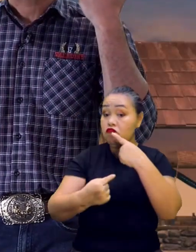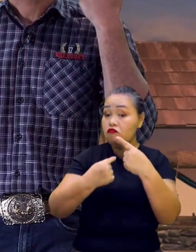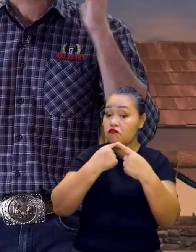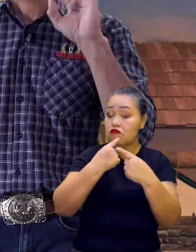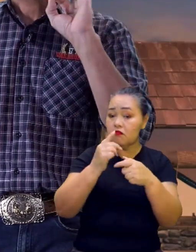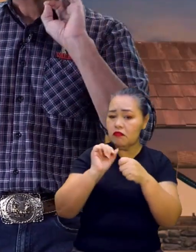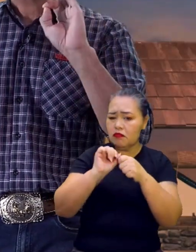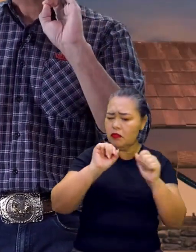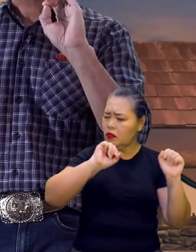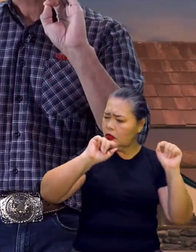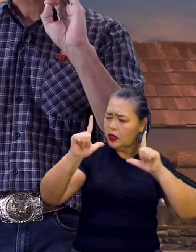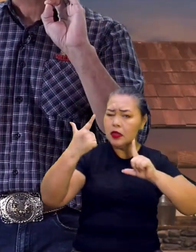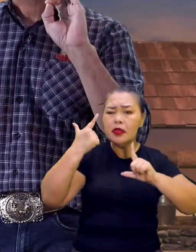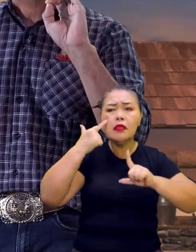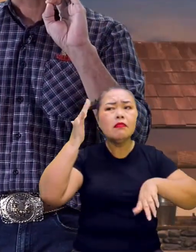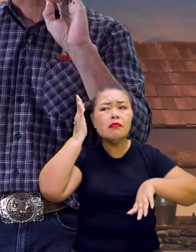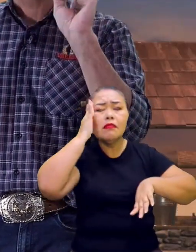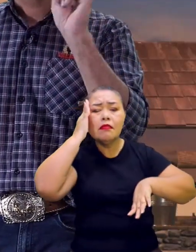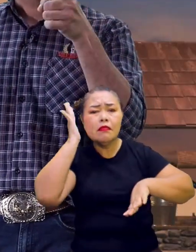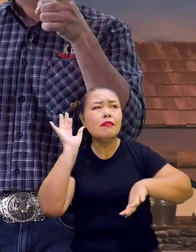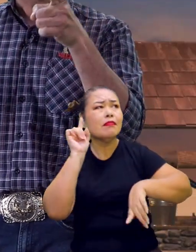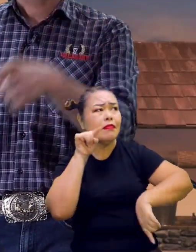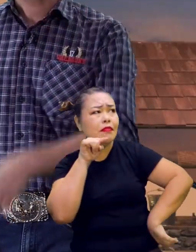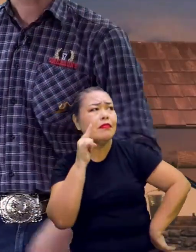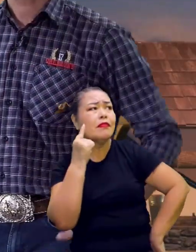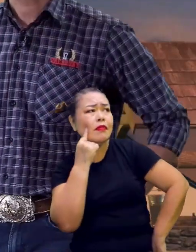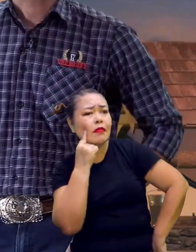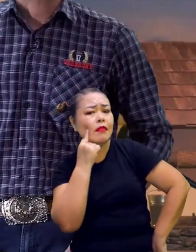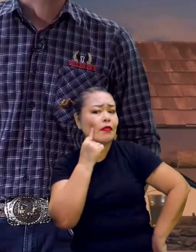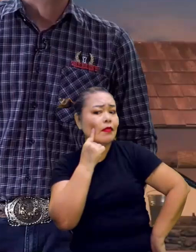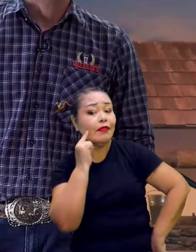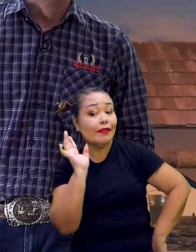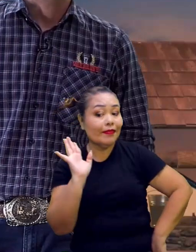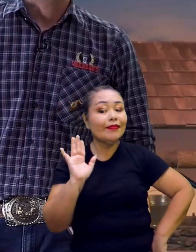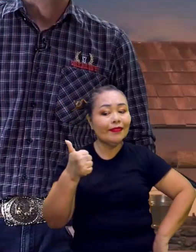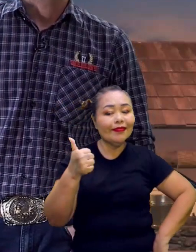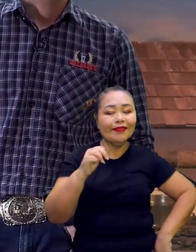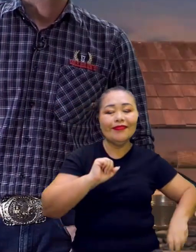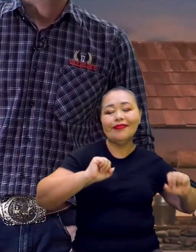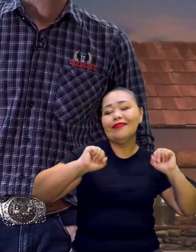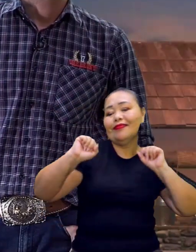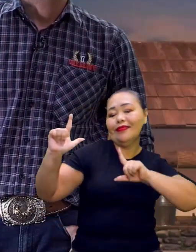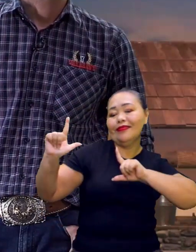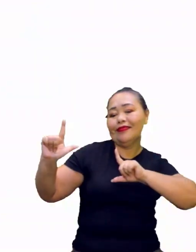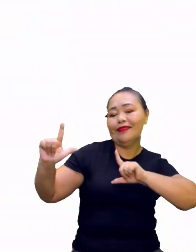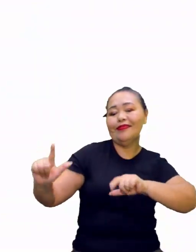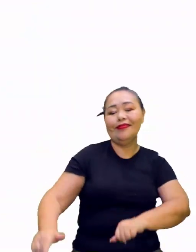lâmina, só para sanar mesmo se era aquilo. Na tela, meu diretor.